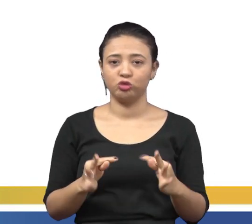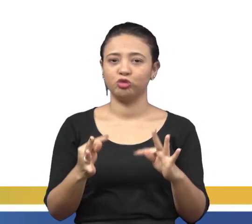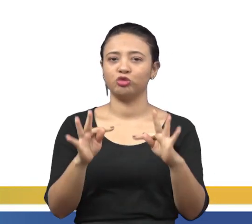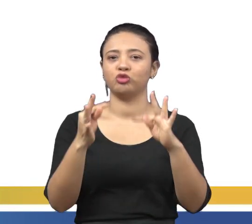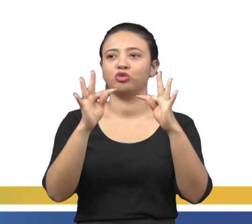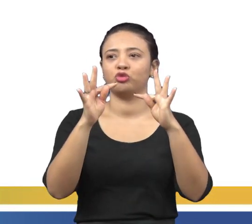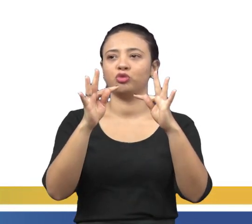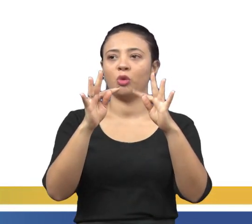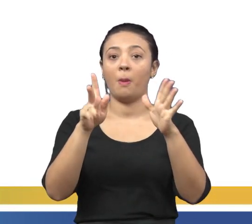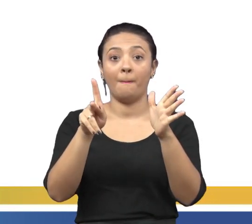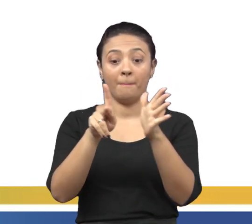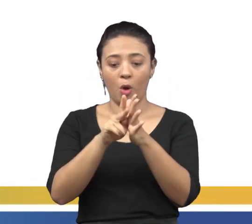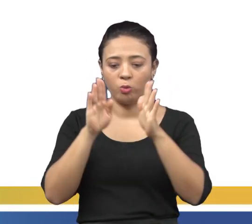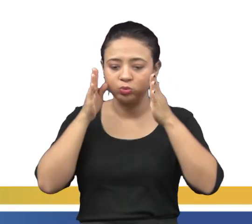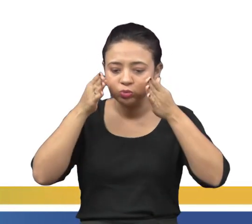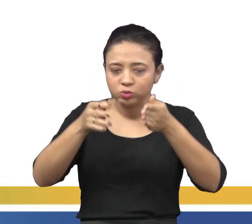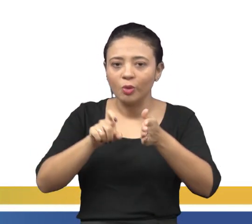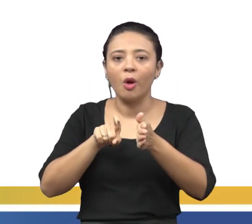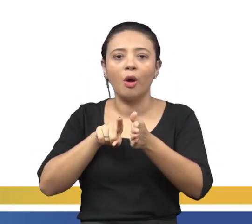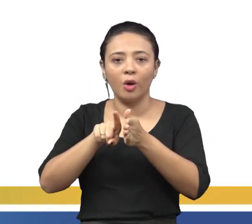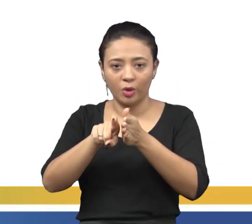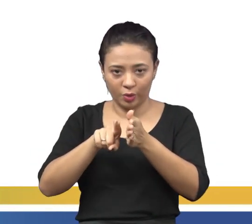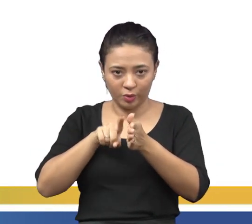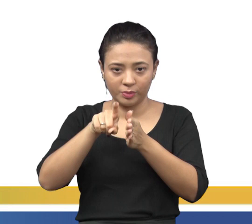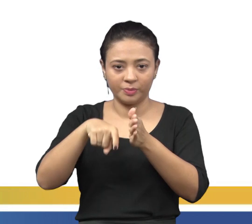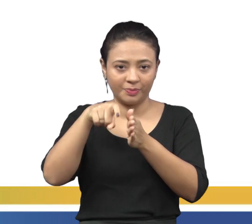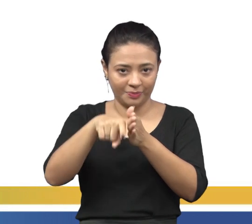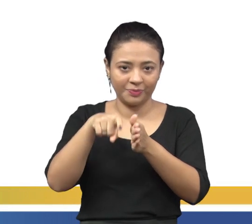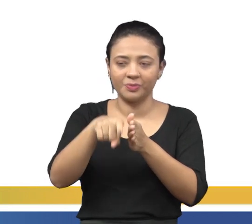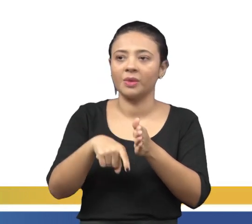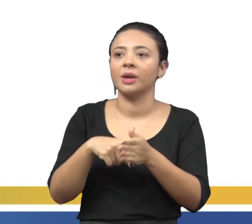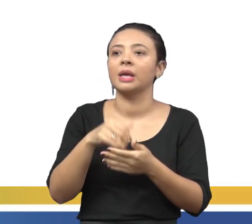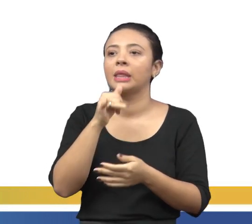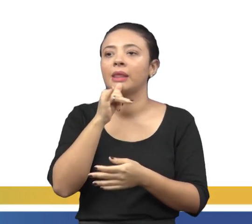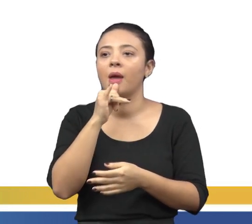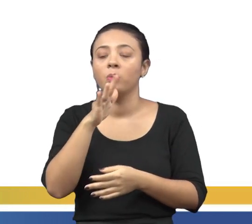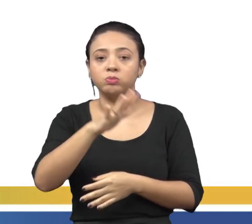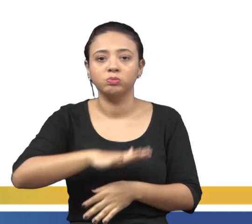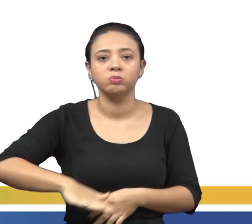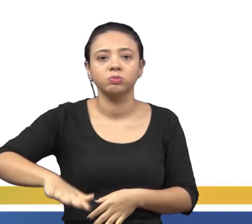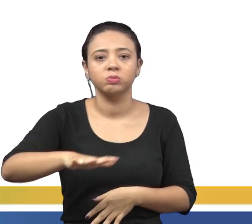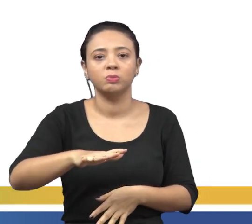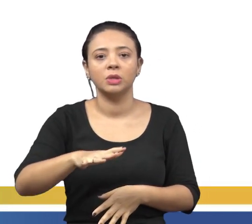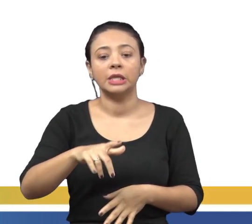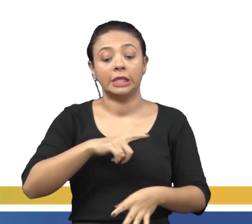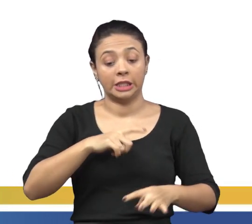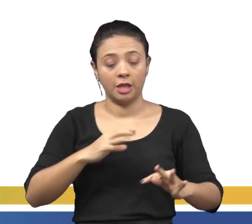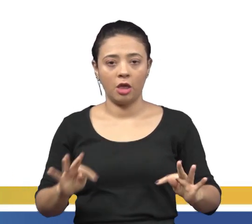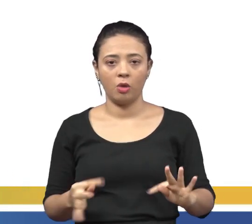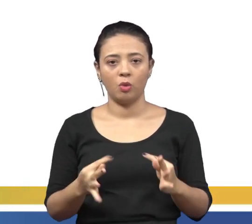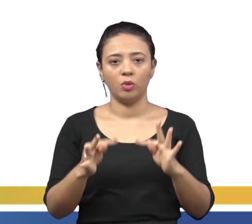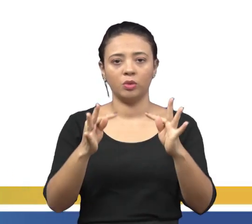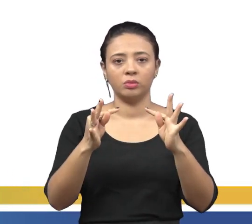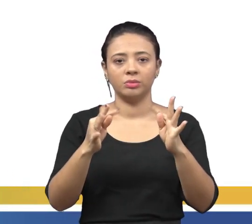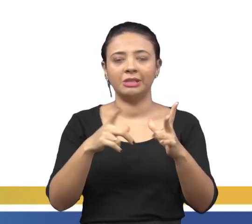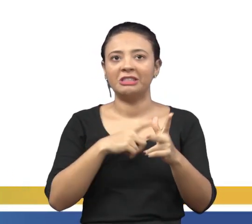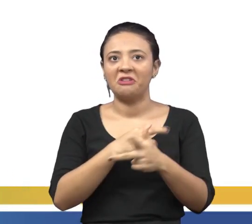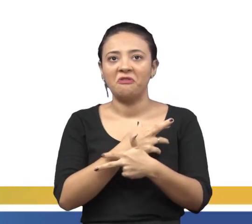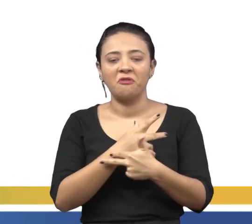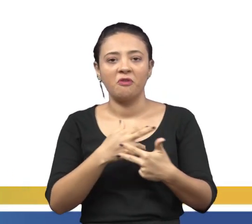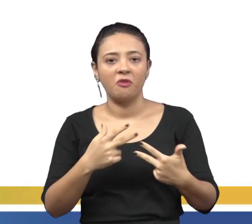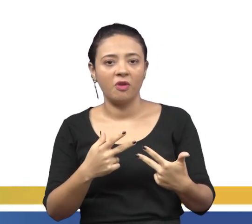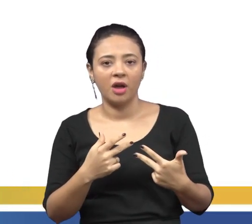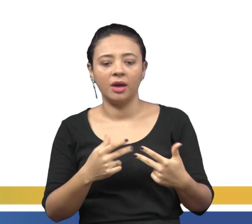agrícola, tá? Esses setores modernos, eles empregam avançados recursos técnicos, tá?